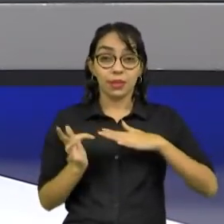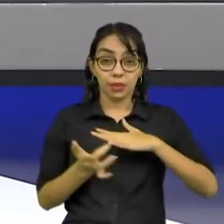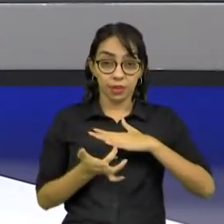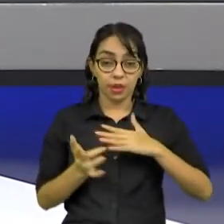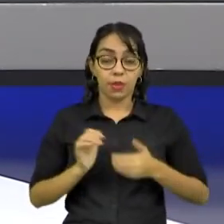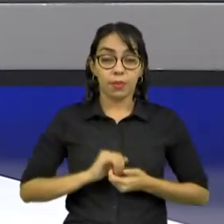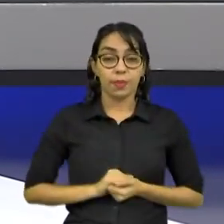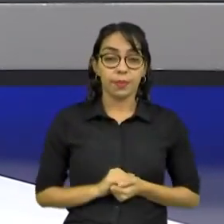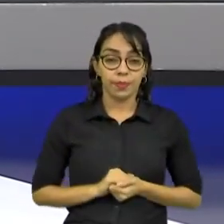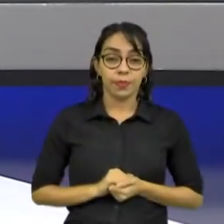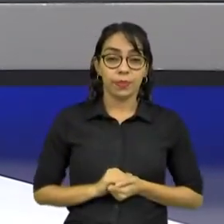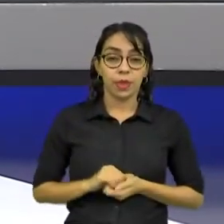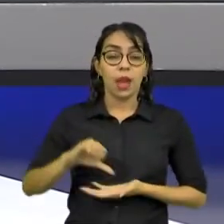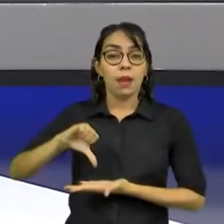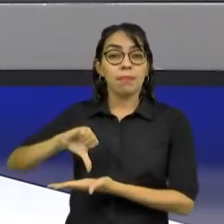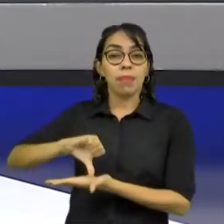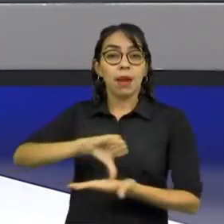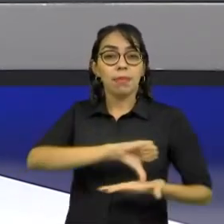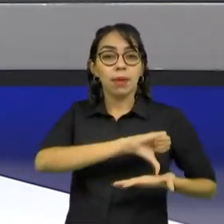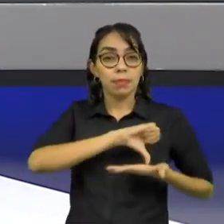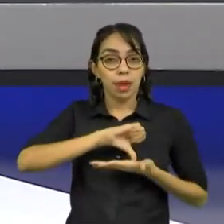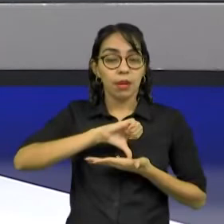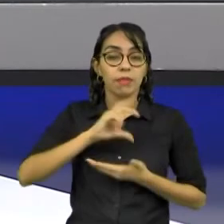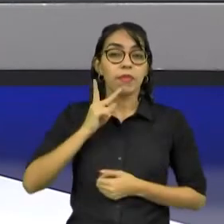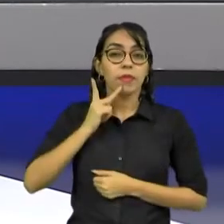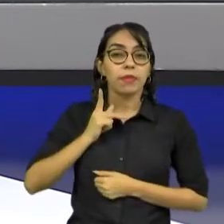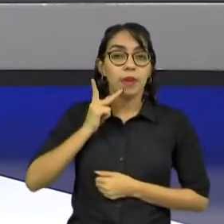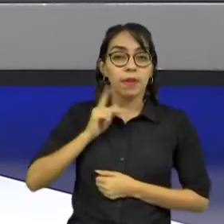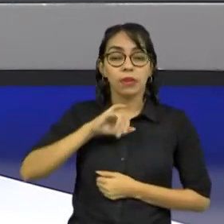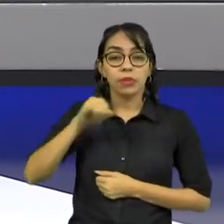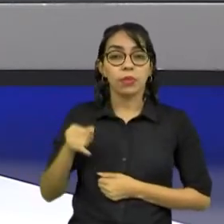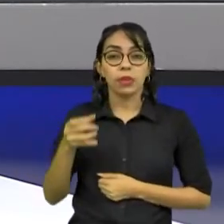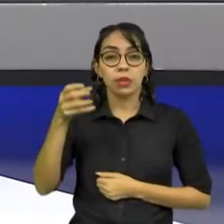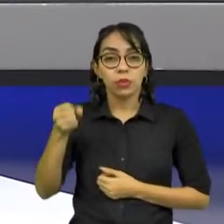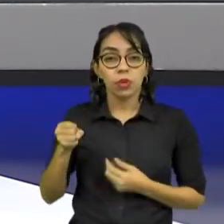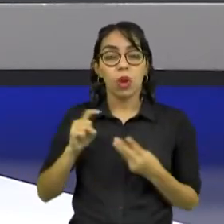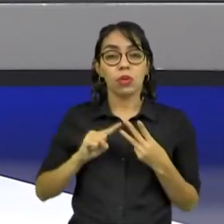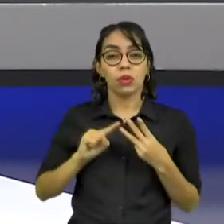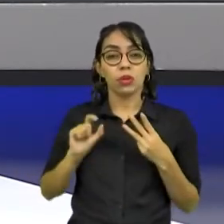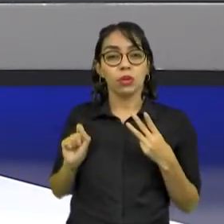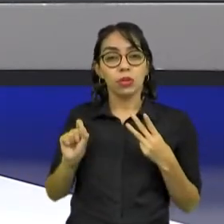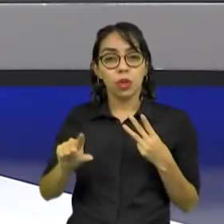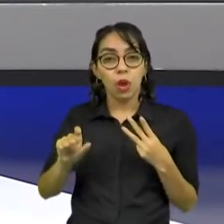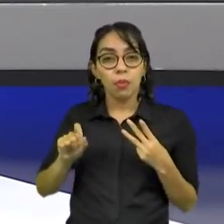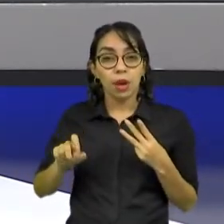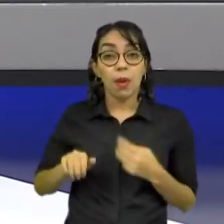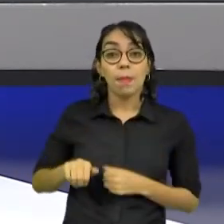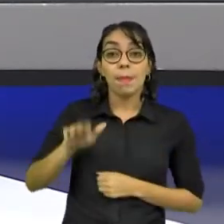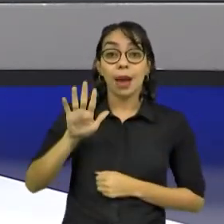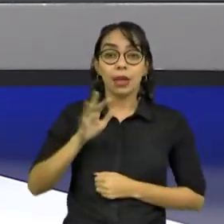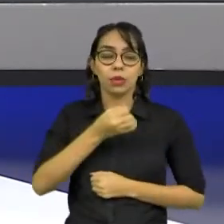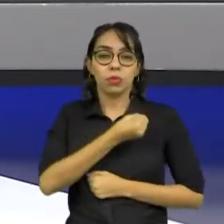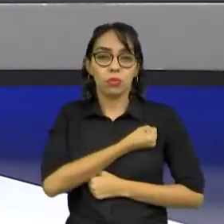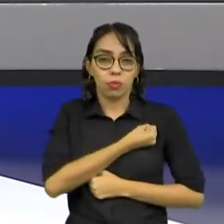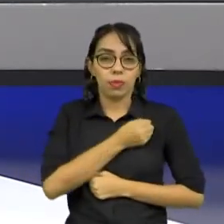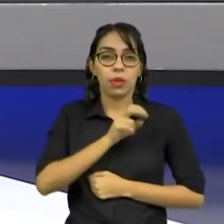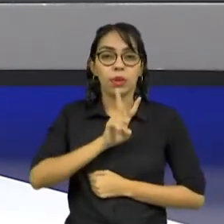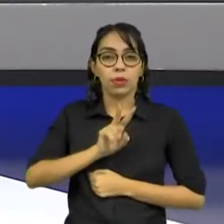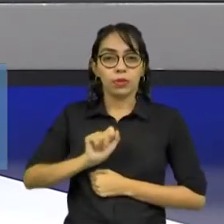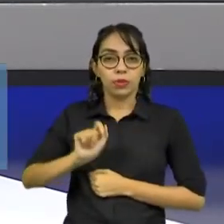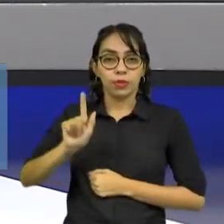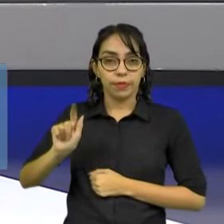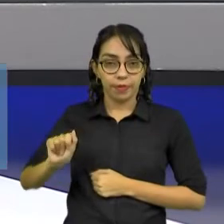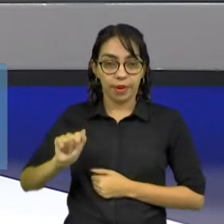unidades de atendimento de Fortaleza, Juazeiro do Norte e Sobral concentram a maior parte das oportunidades.